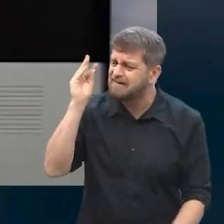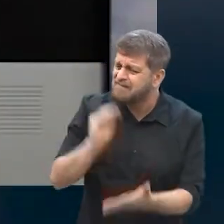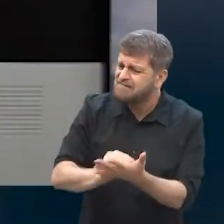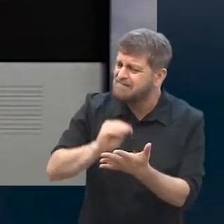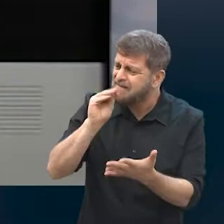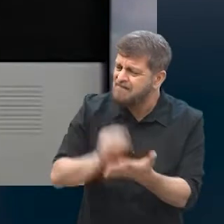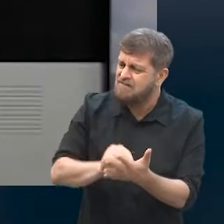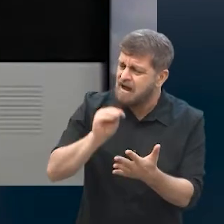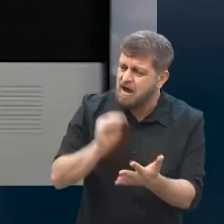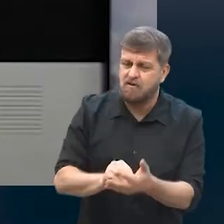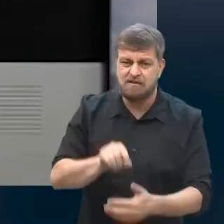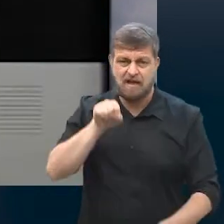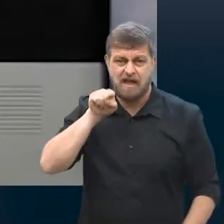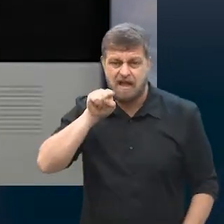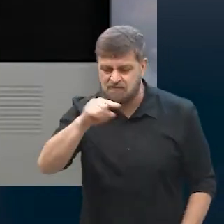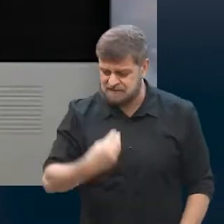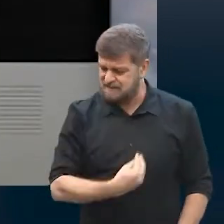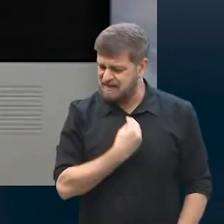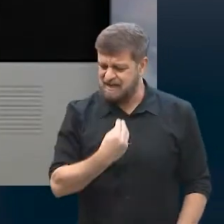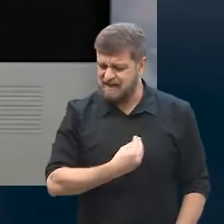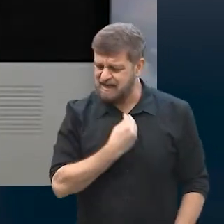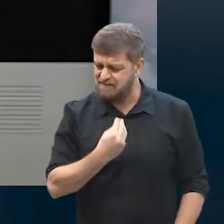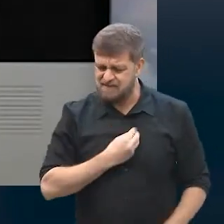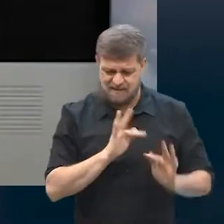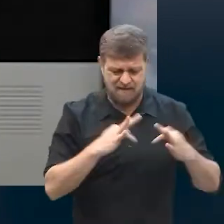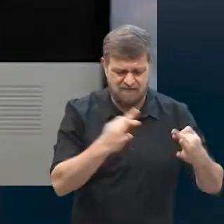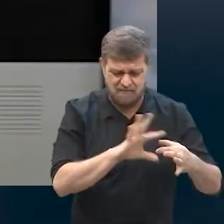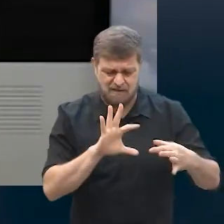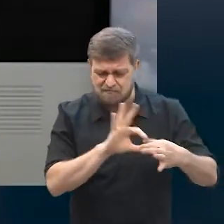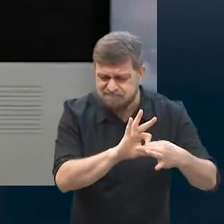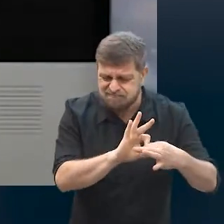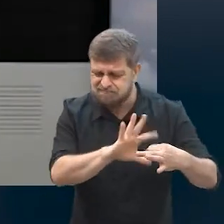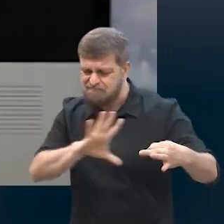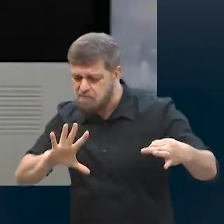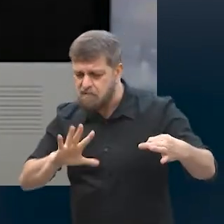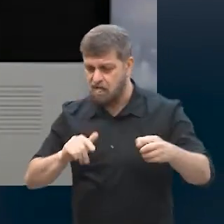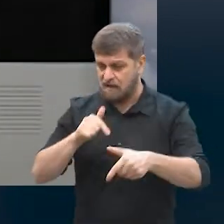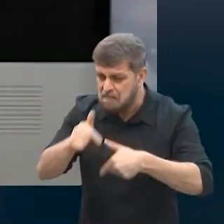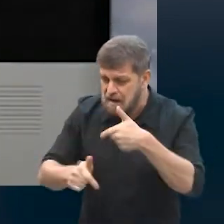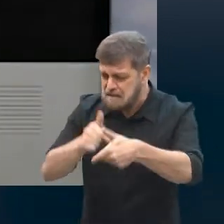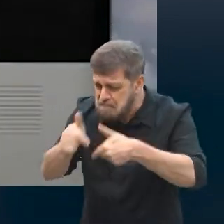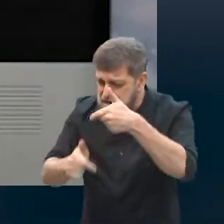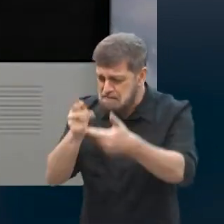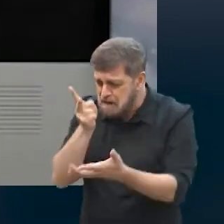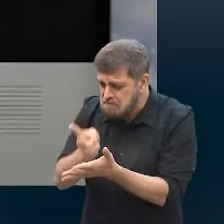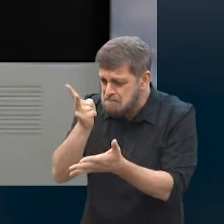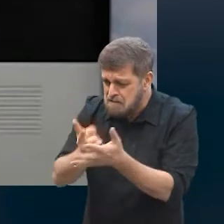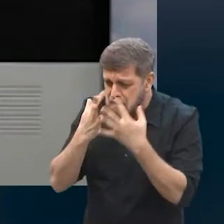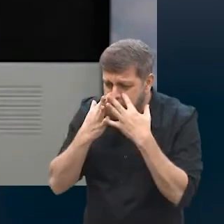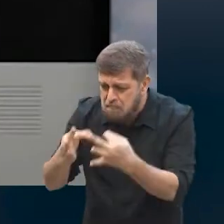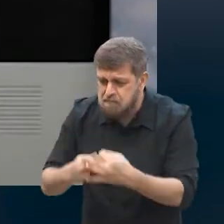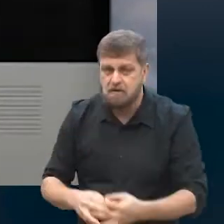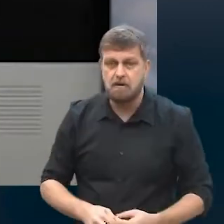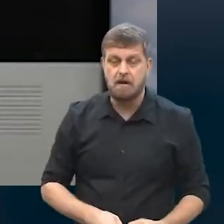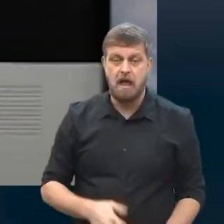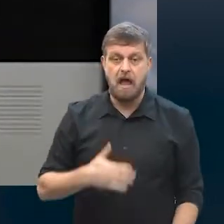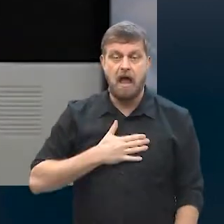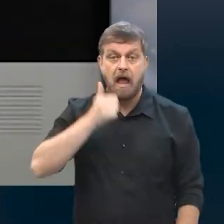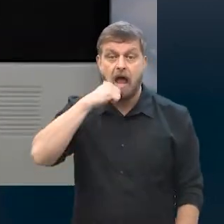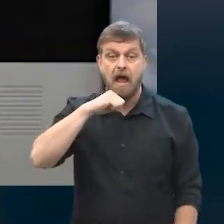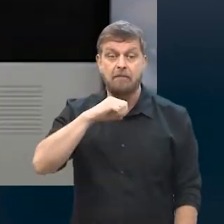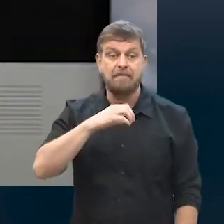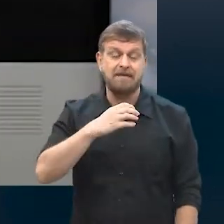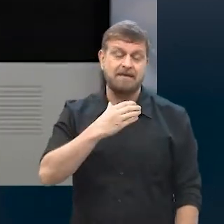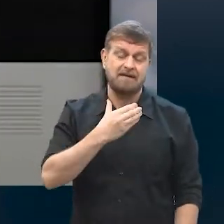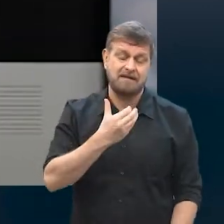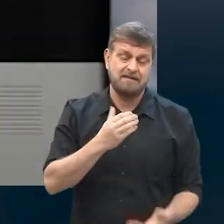você não vive a família, o dia a dia, você só pensa no trabalho. Realmente eu estou muito chateada. Isso me fez pensar